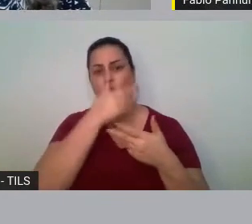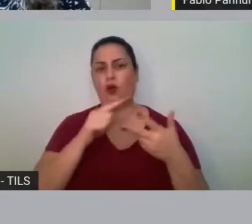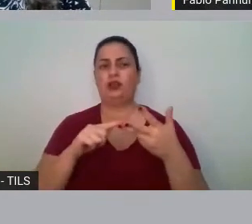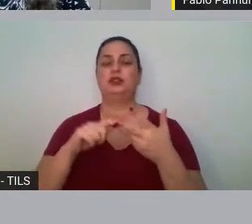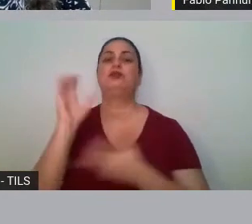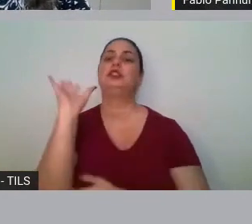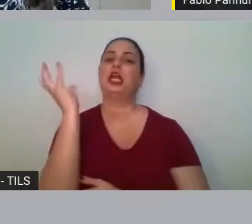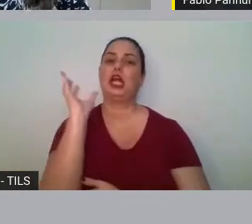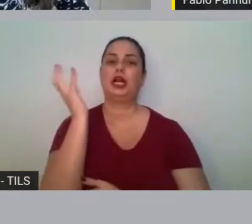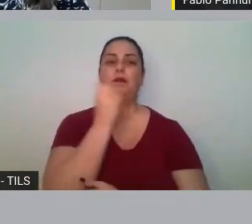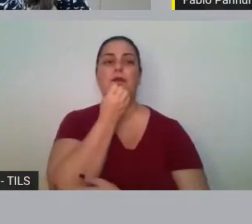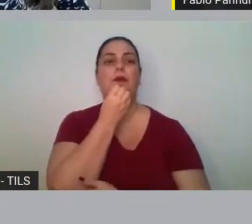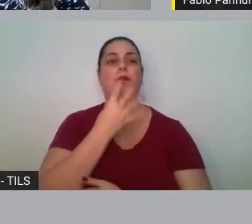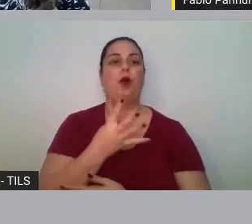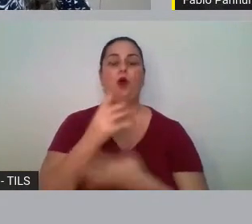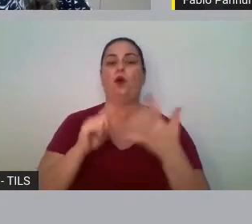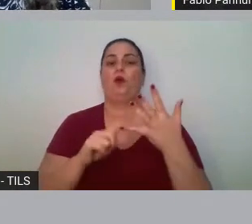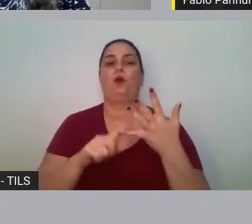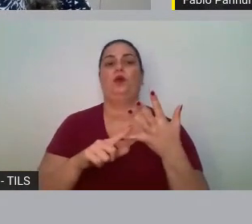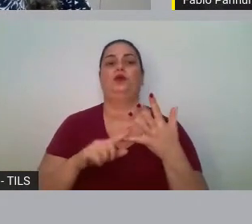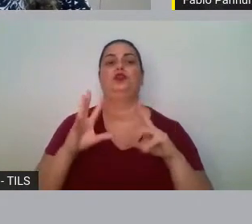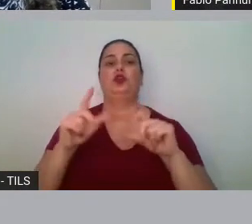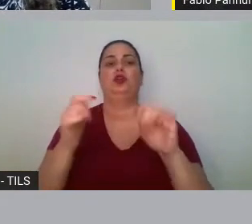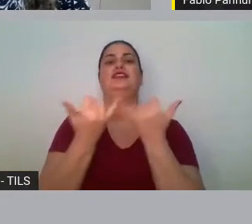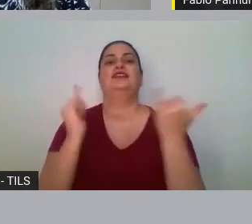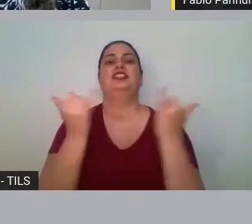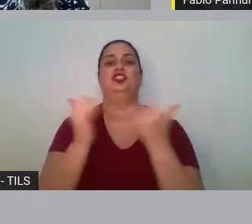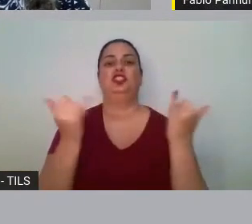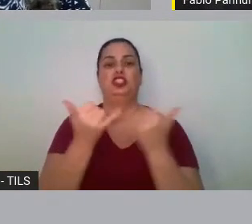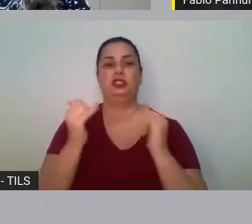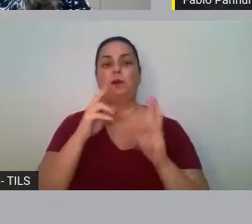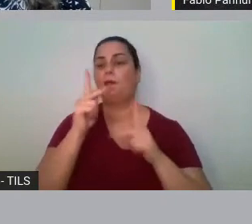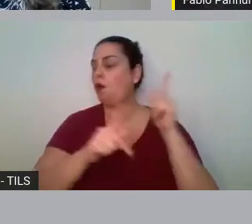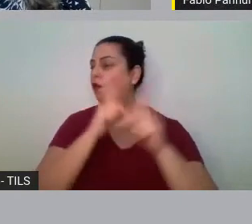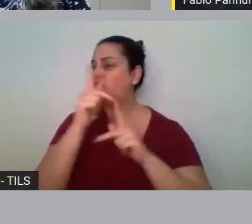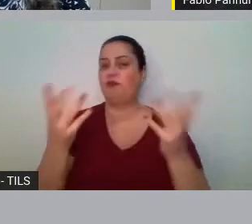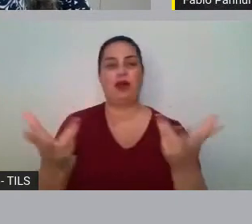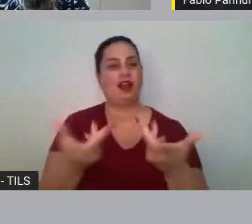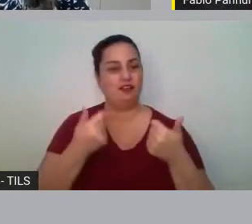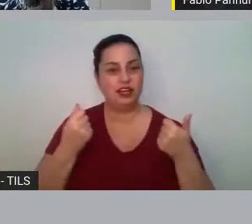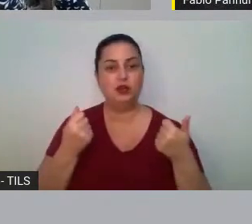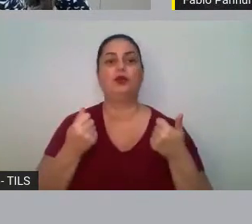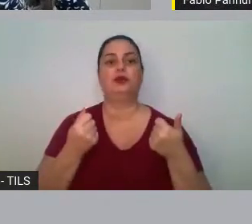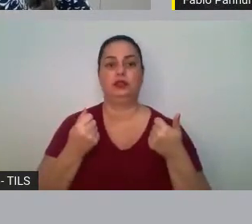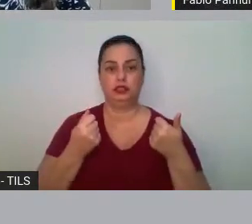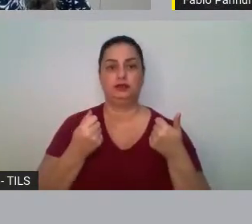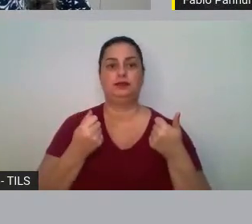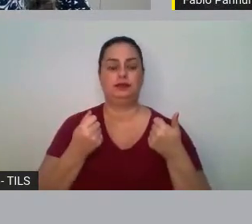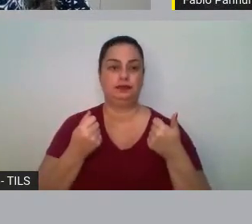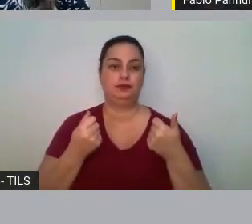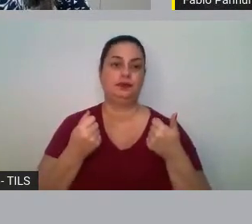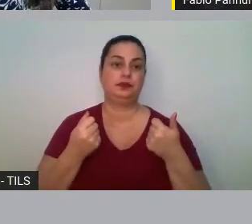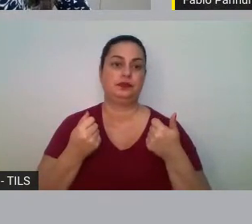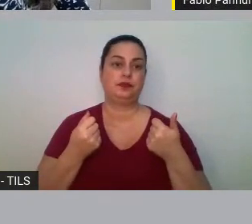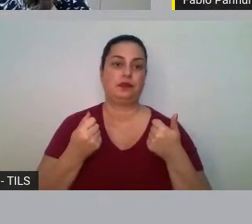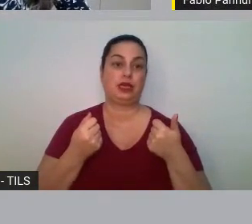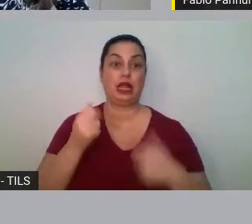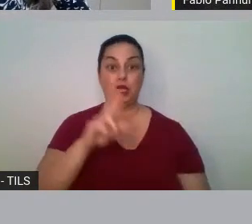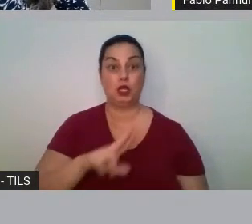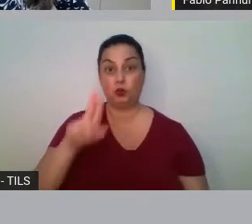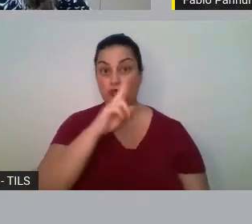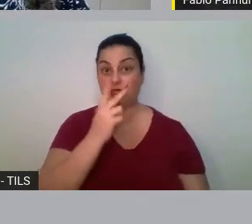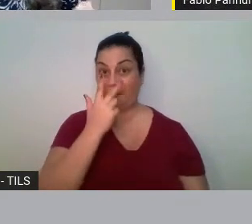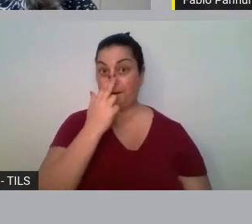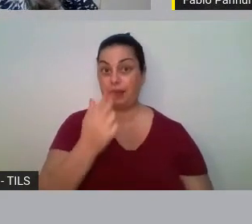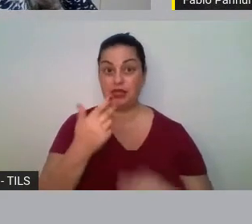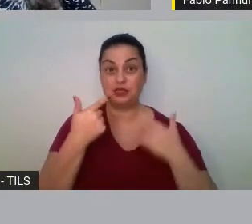favorável, todas as matrizes energéticas, um povo maravilhoso que fala o mesmo idioma nesse vasto território do